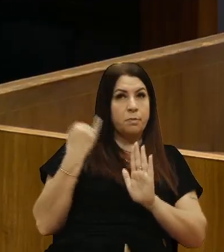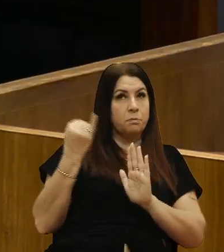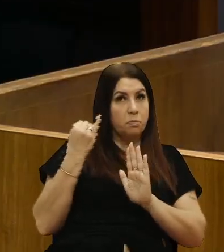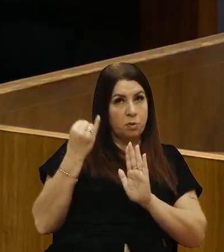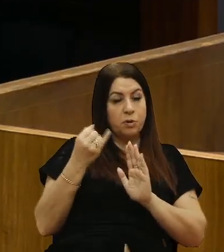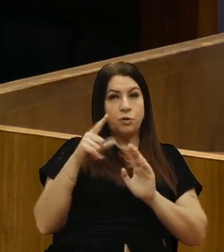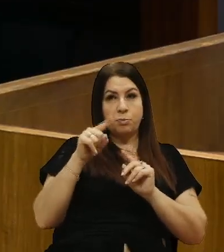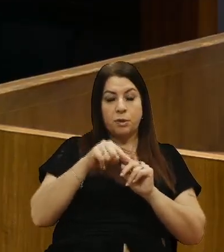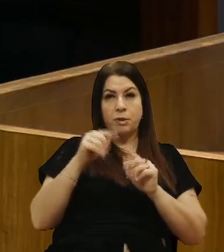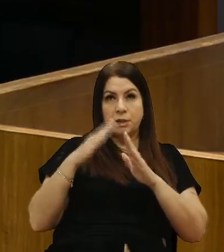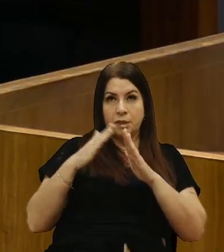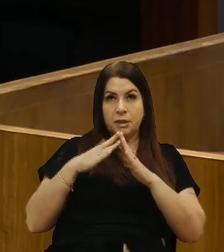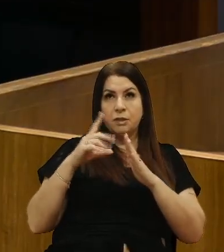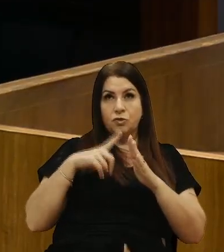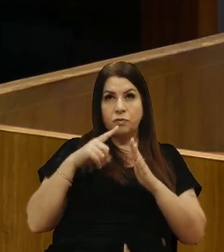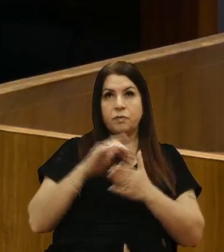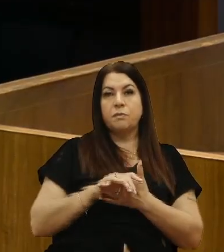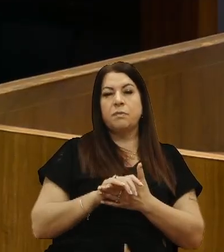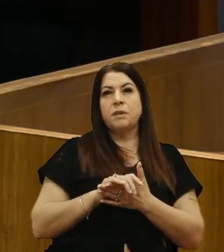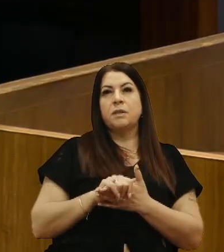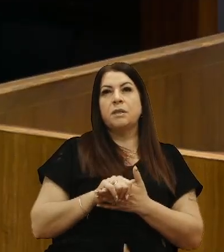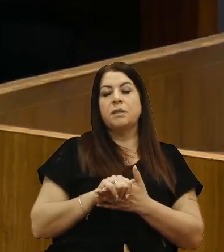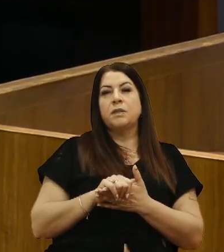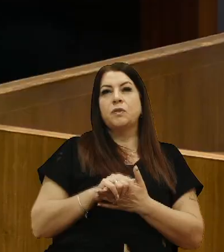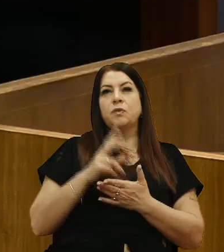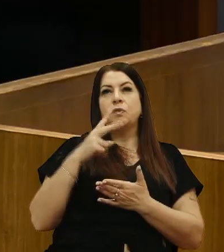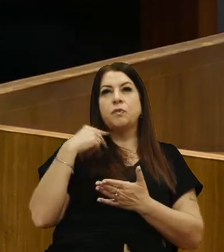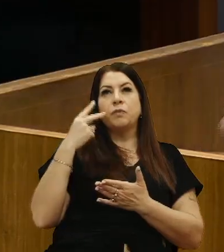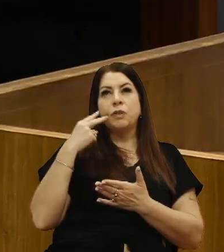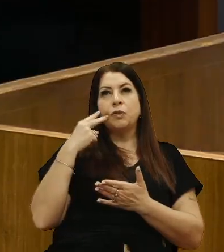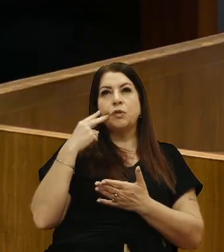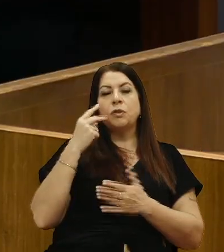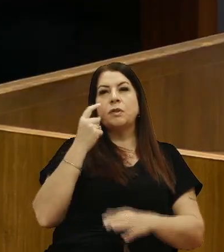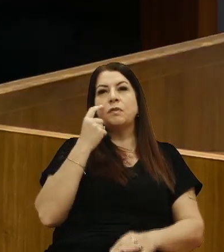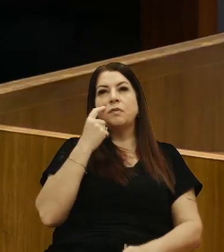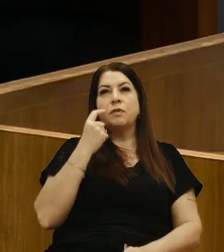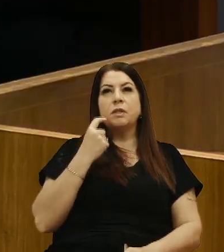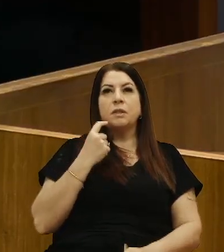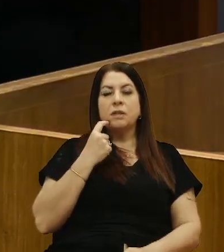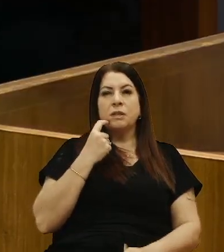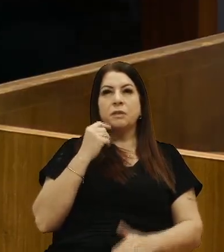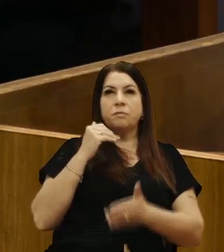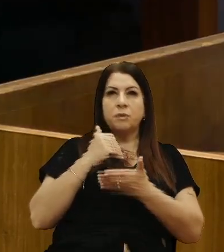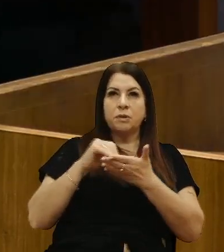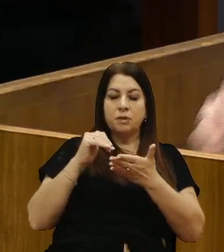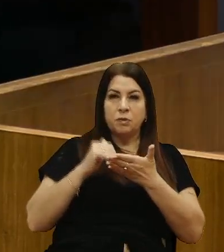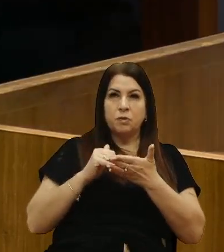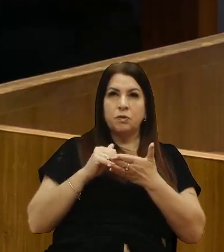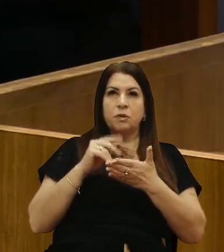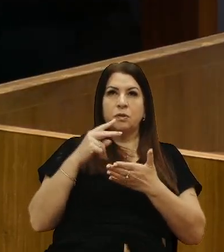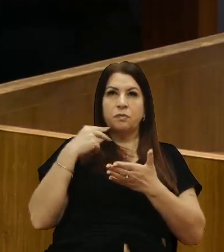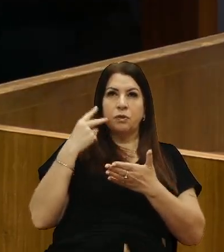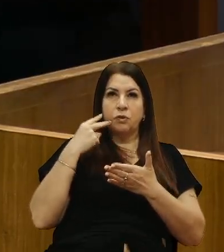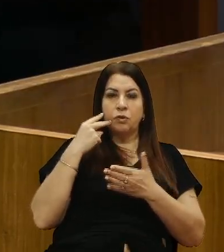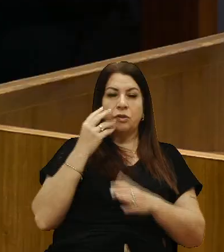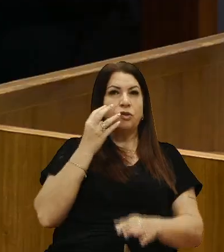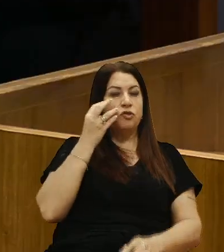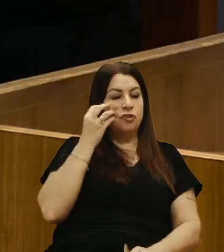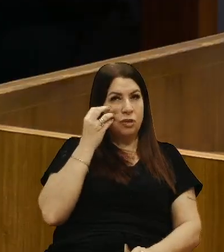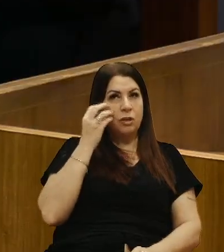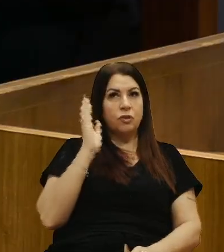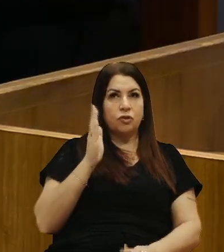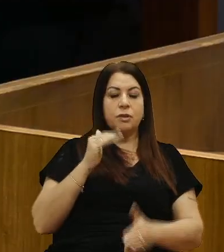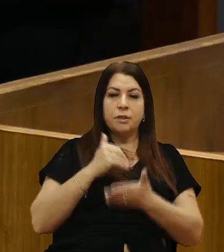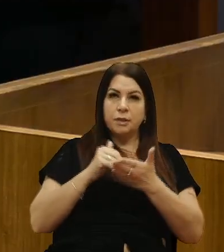Inclusive, nessa casa já tivemos aqui, né, o vereador Wagner Petrini, que foi secretário, o vereador Jack, que já foi secretário,